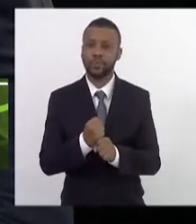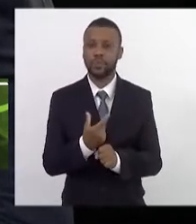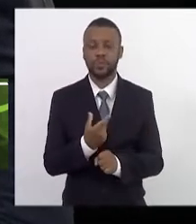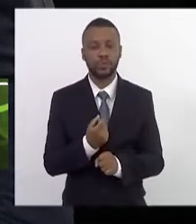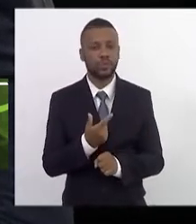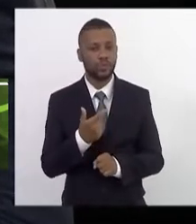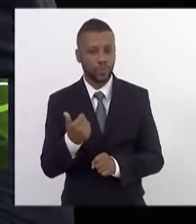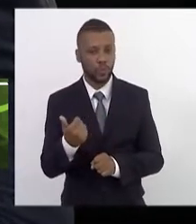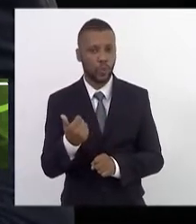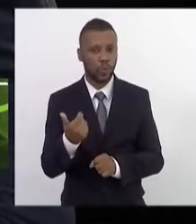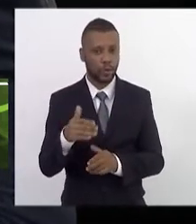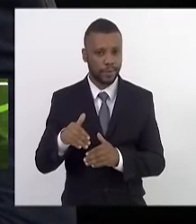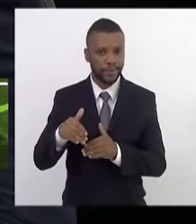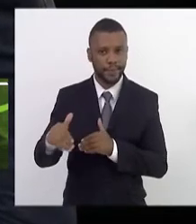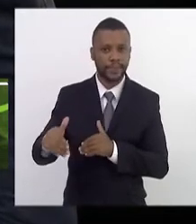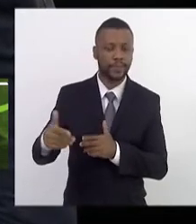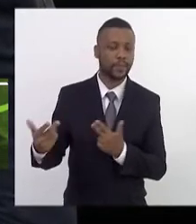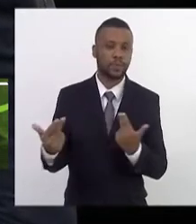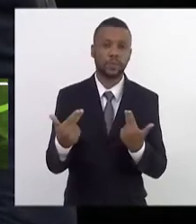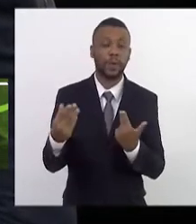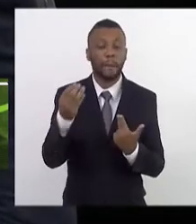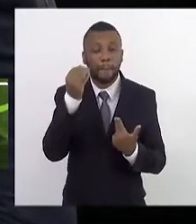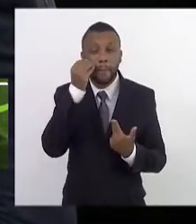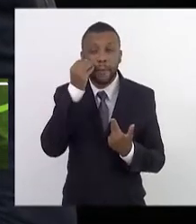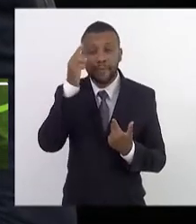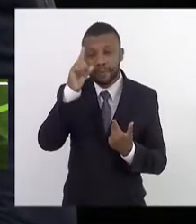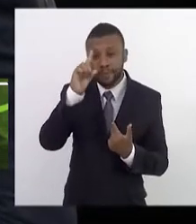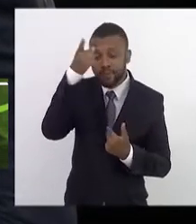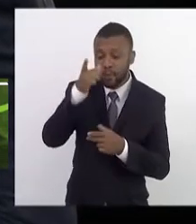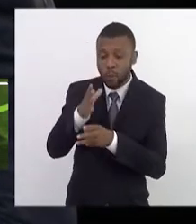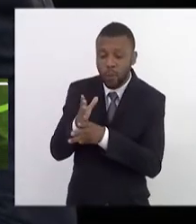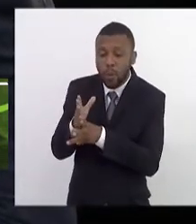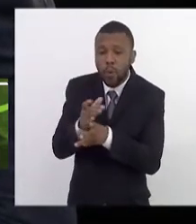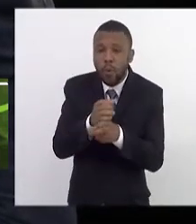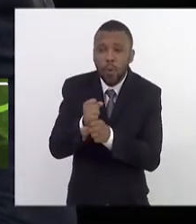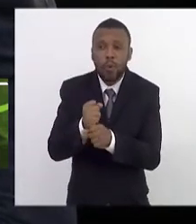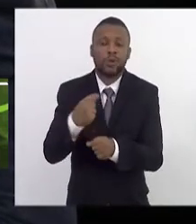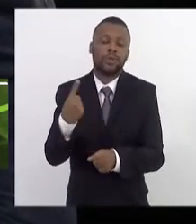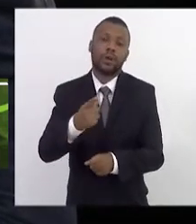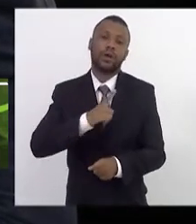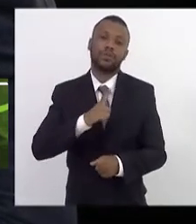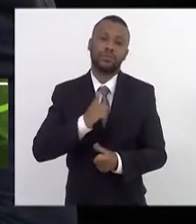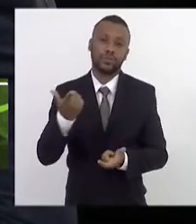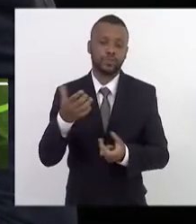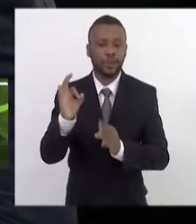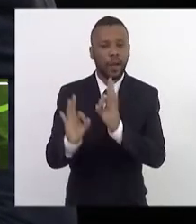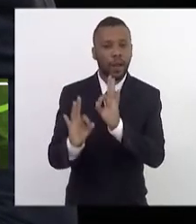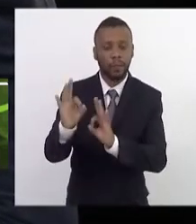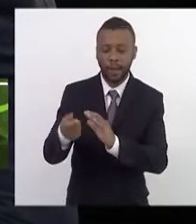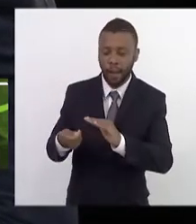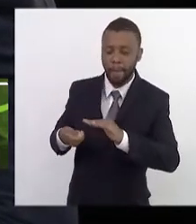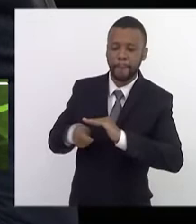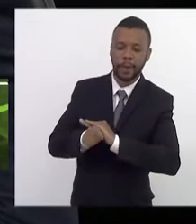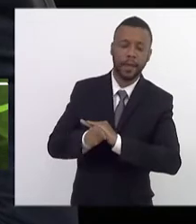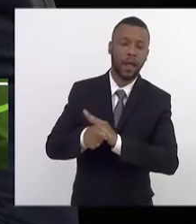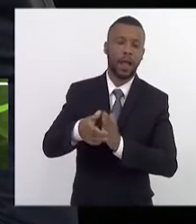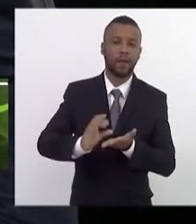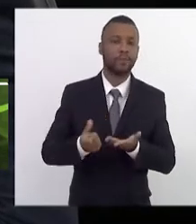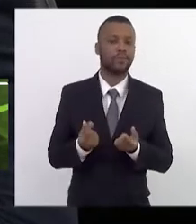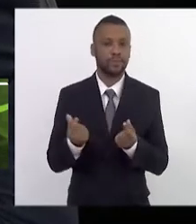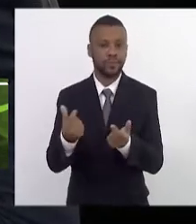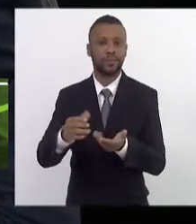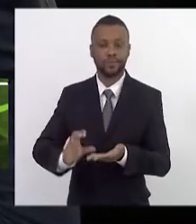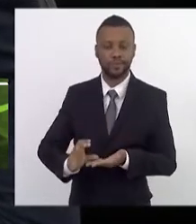ano. Então, assim, nem previsibilidade orçamentária nós tínhamos para fazer, né, a aplicação dos recursos. Então, assim, tudo